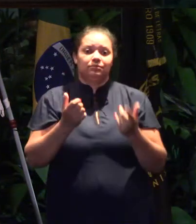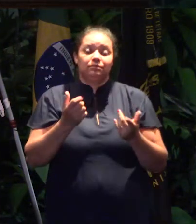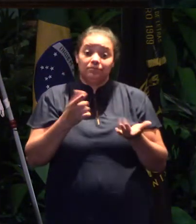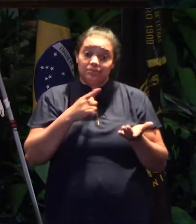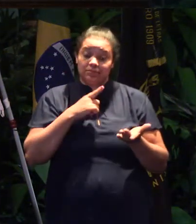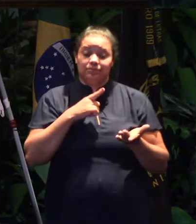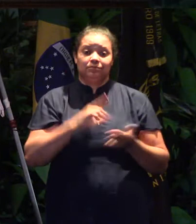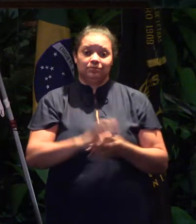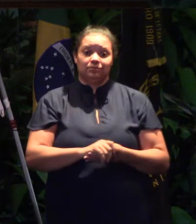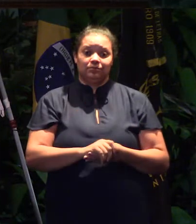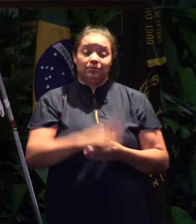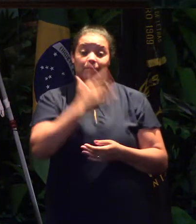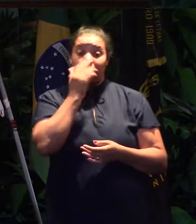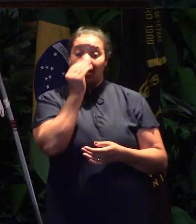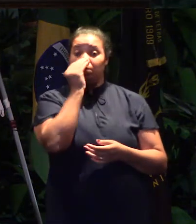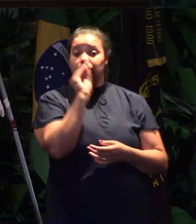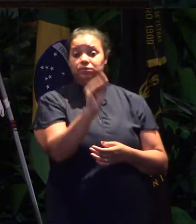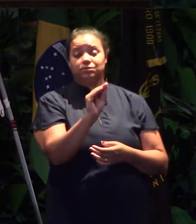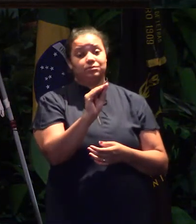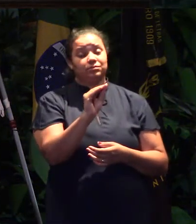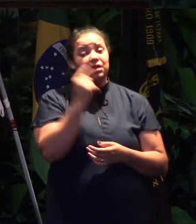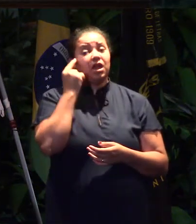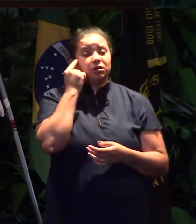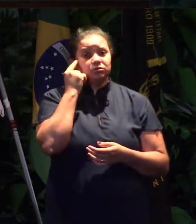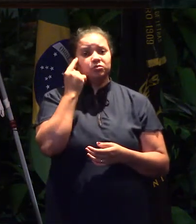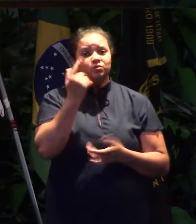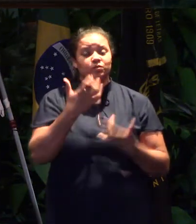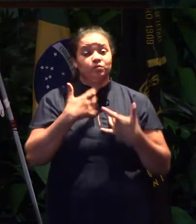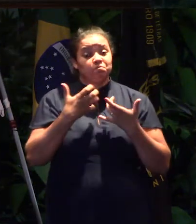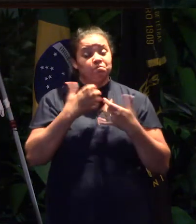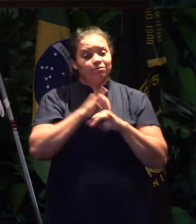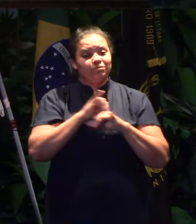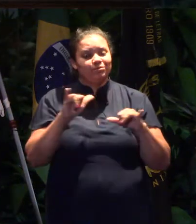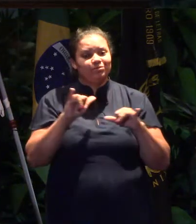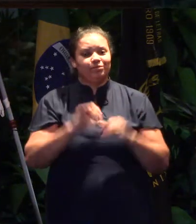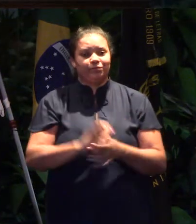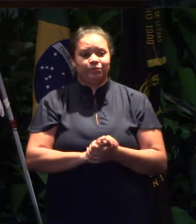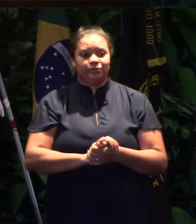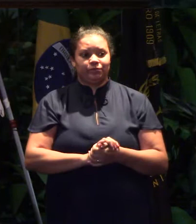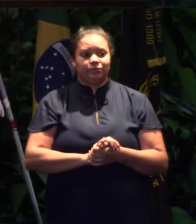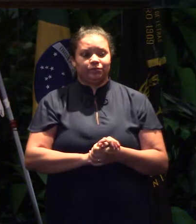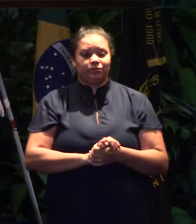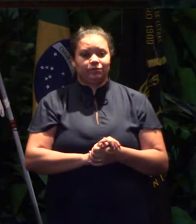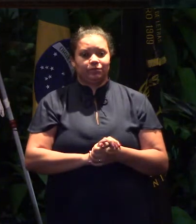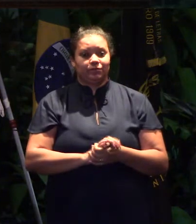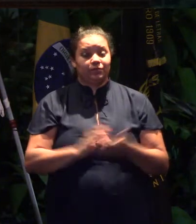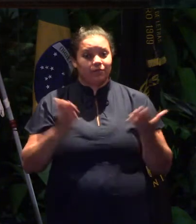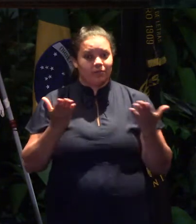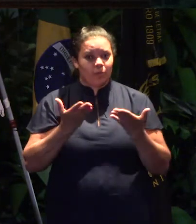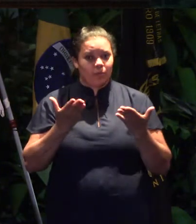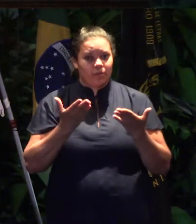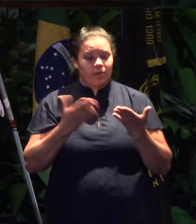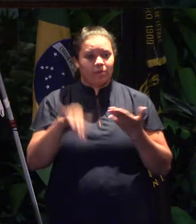consumidor nada desprezível. Né? Eu acho que eu queria dizer isso, né? E fica agora a gente... A